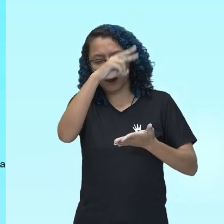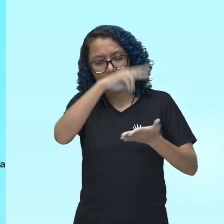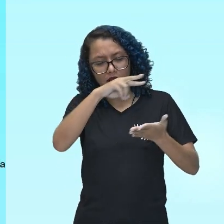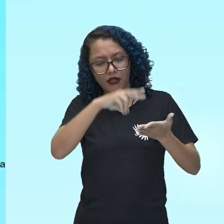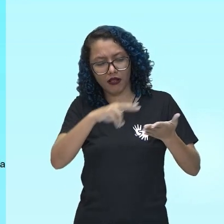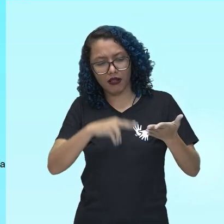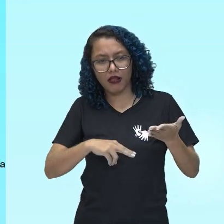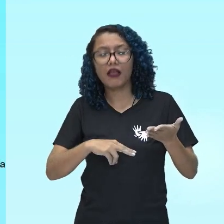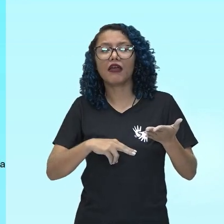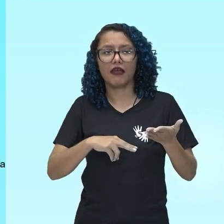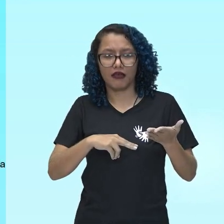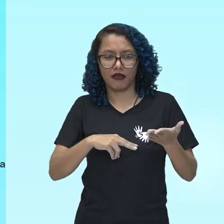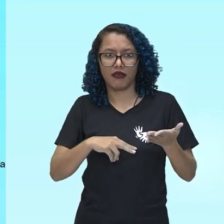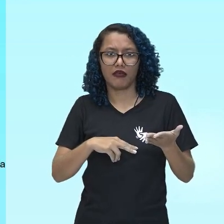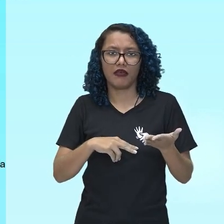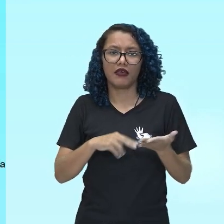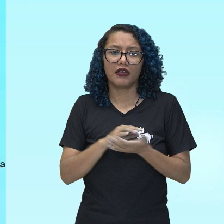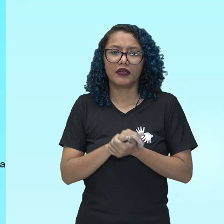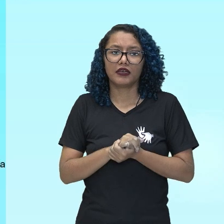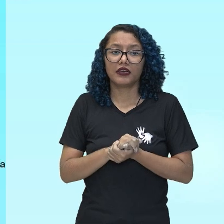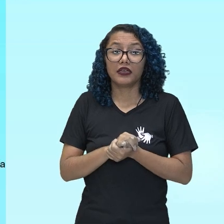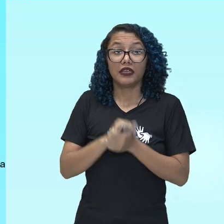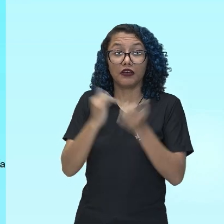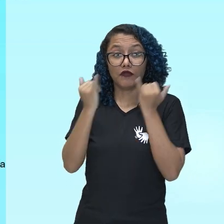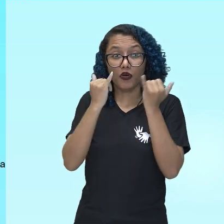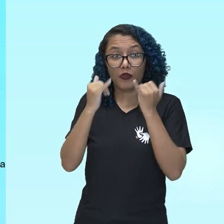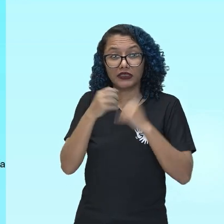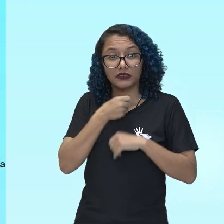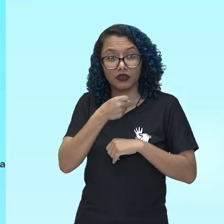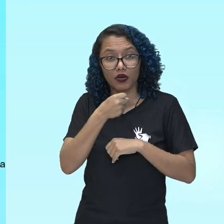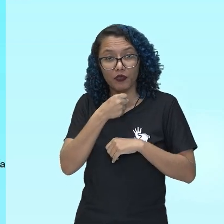conseguir absorver a